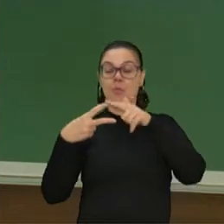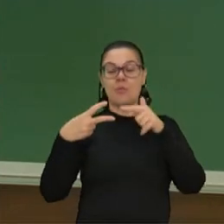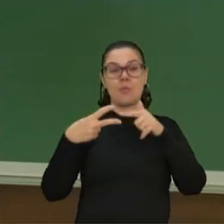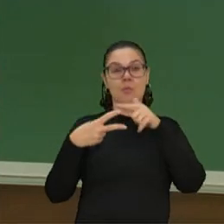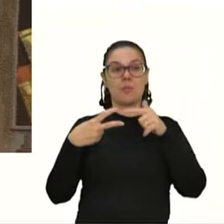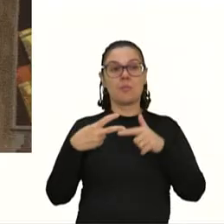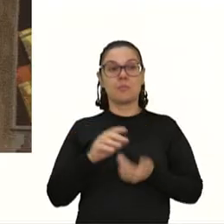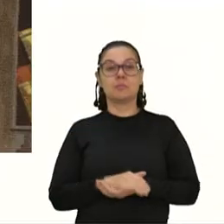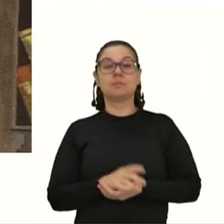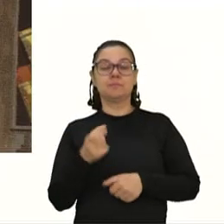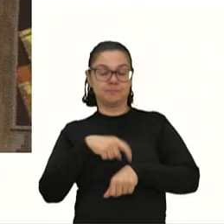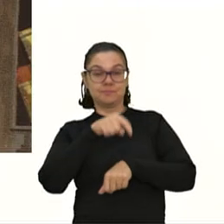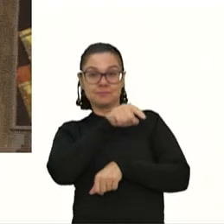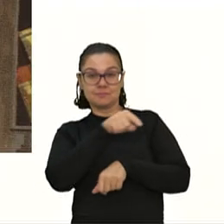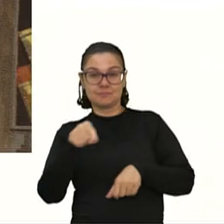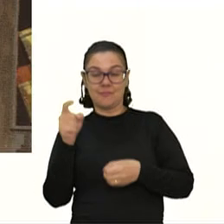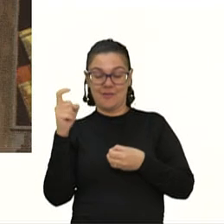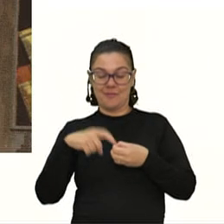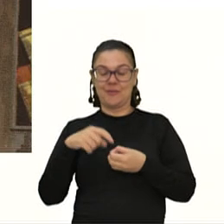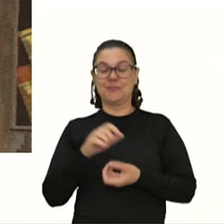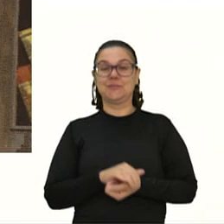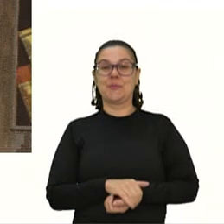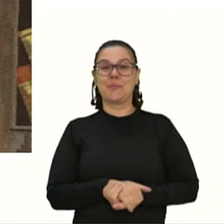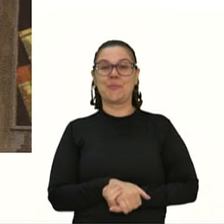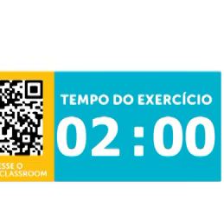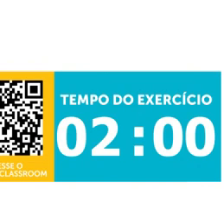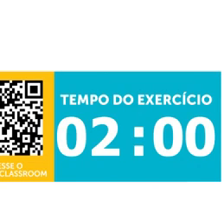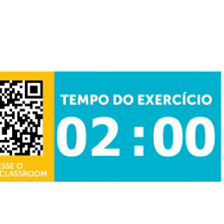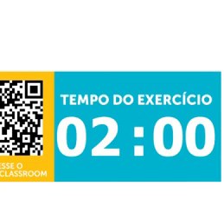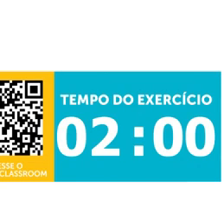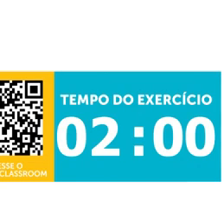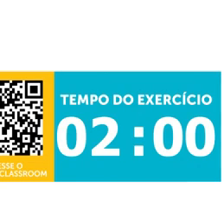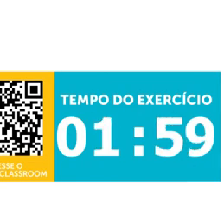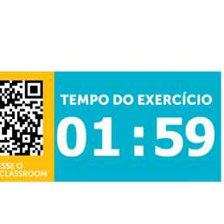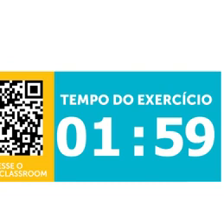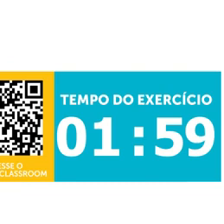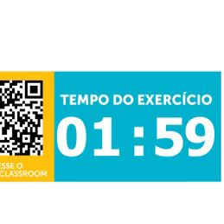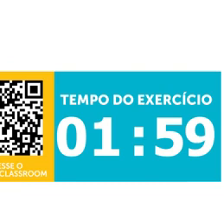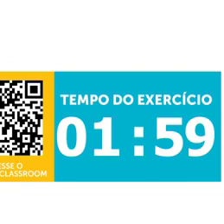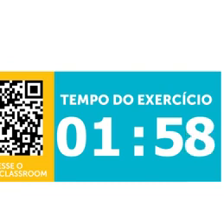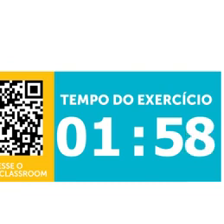Shakespeare? Dá um tempinho também, já voltamos.